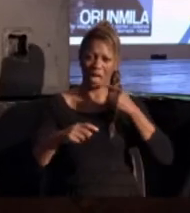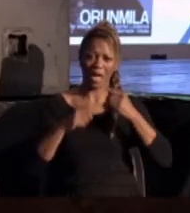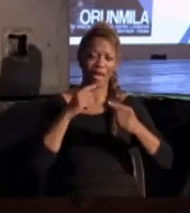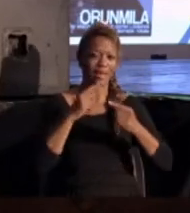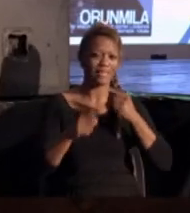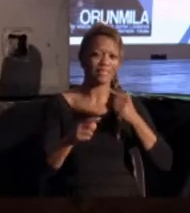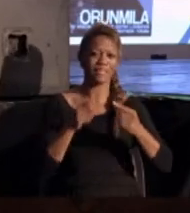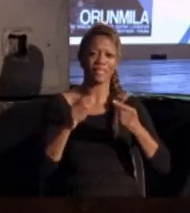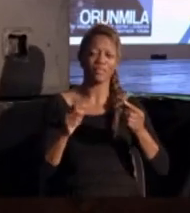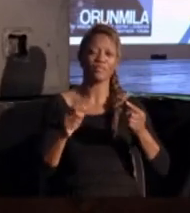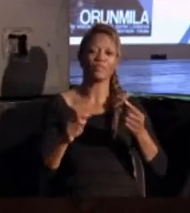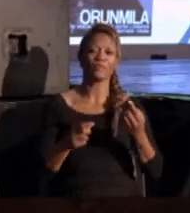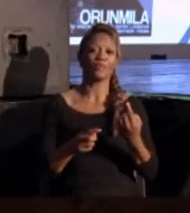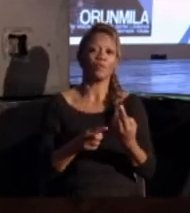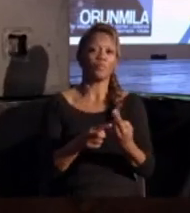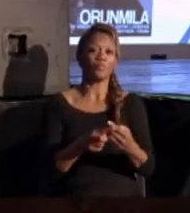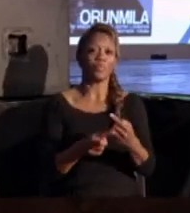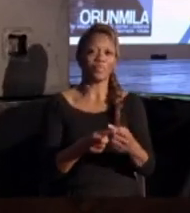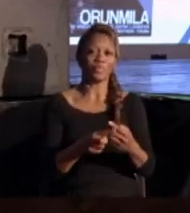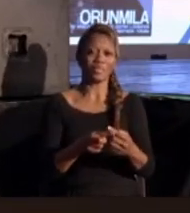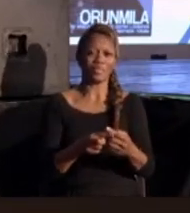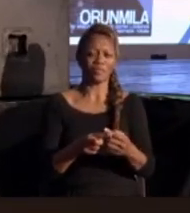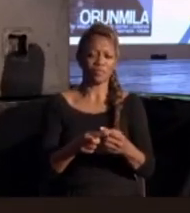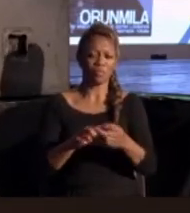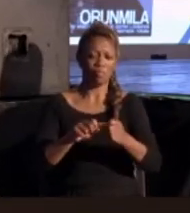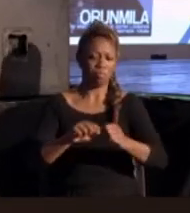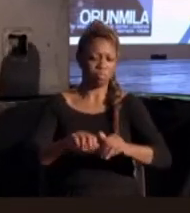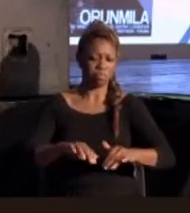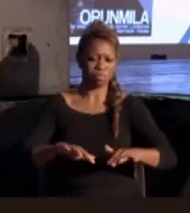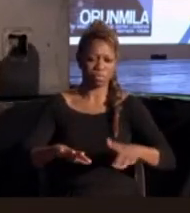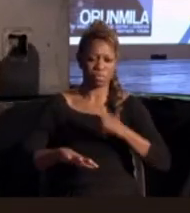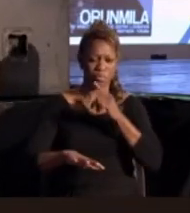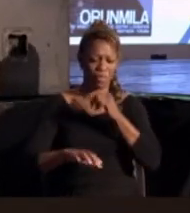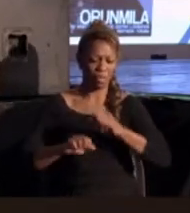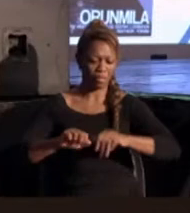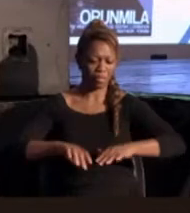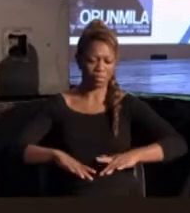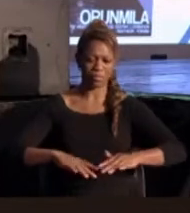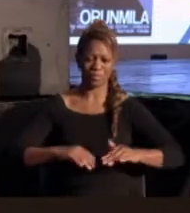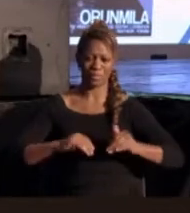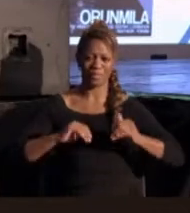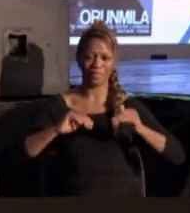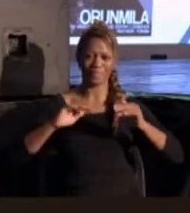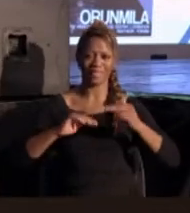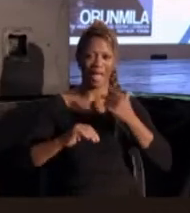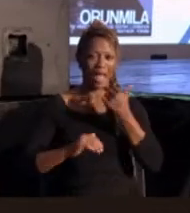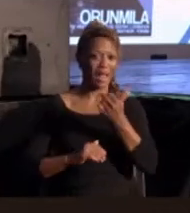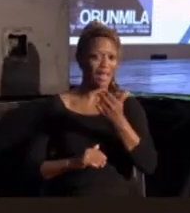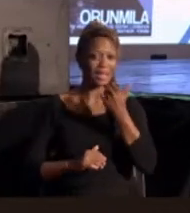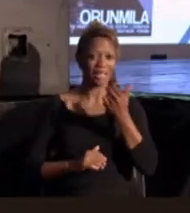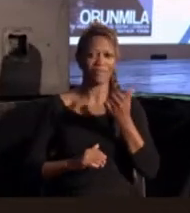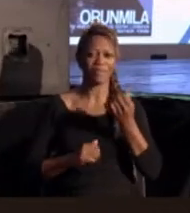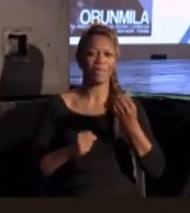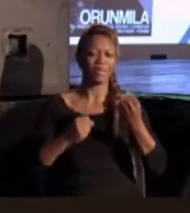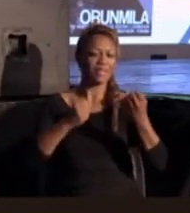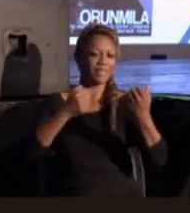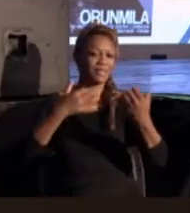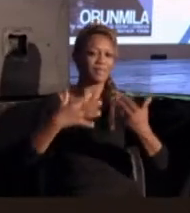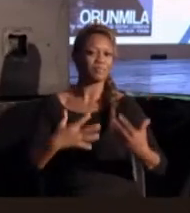língua por conta de uma enchente. Então, a língua é linguagem. Então, a língua